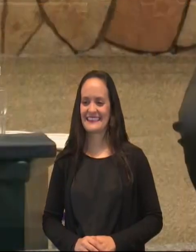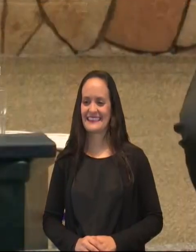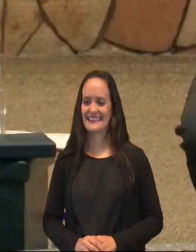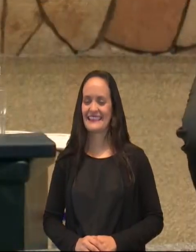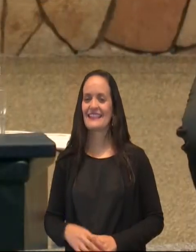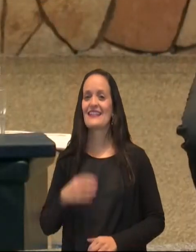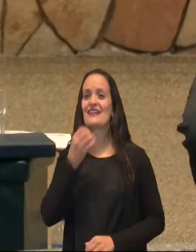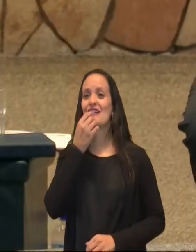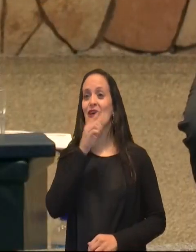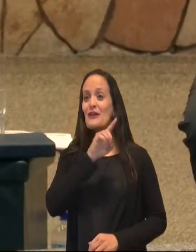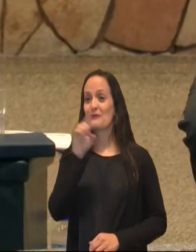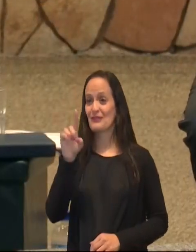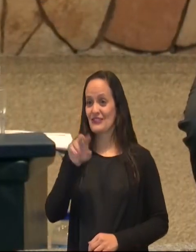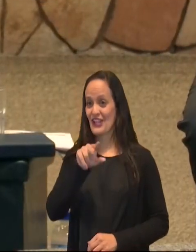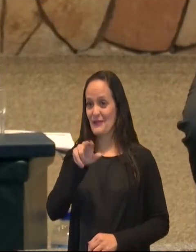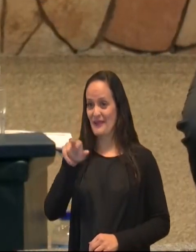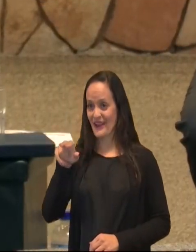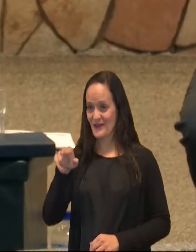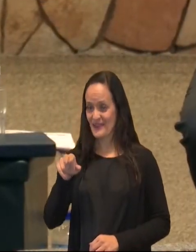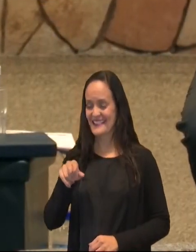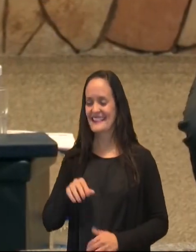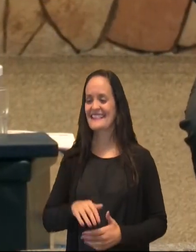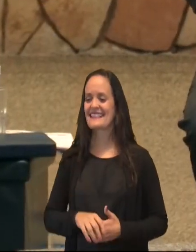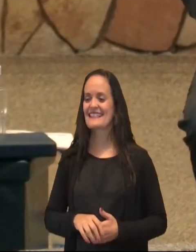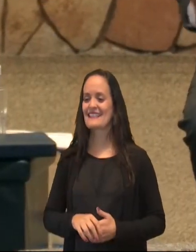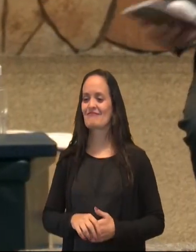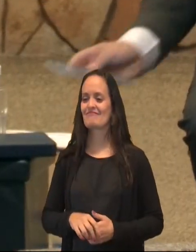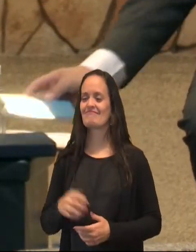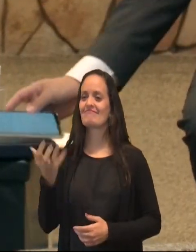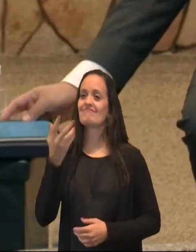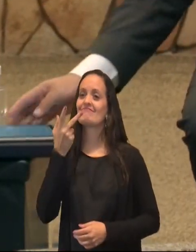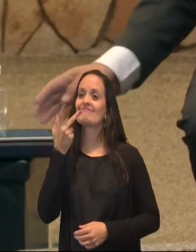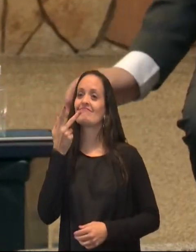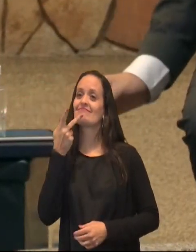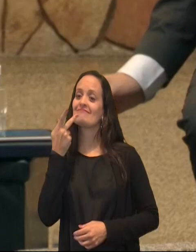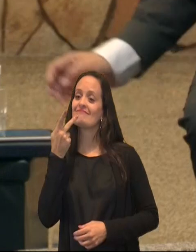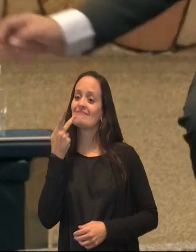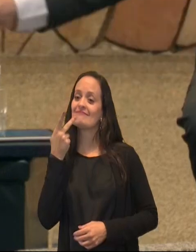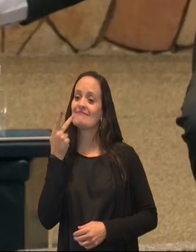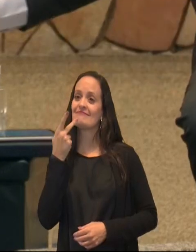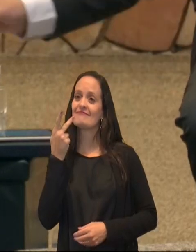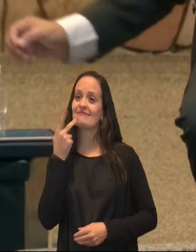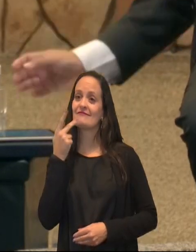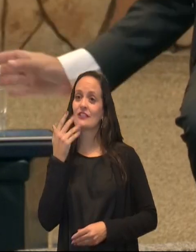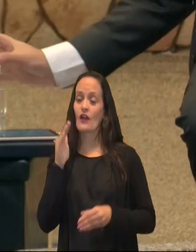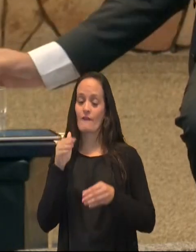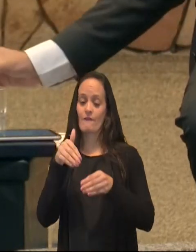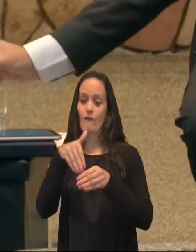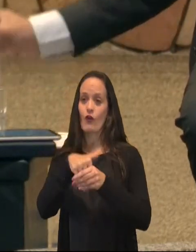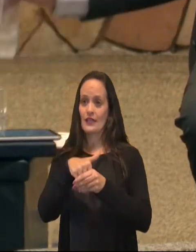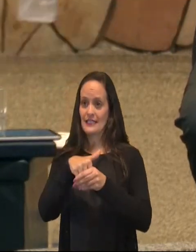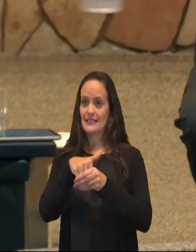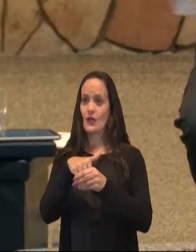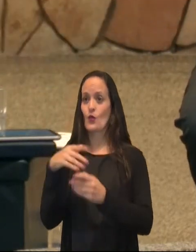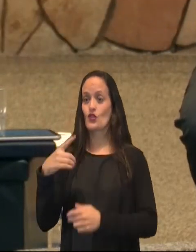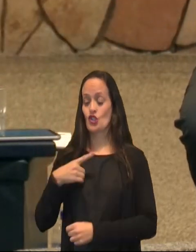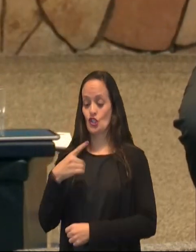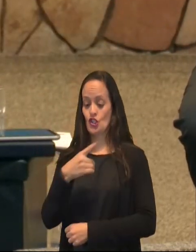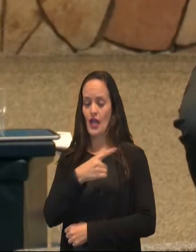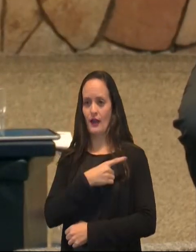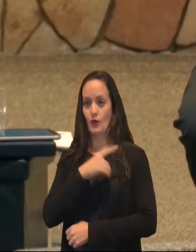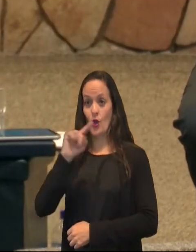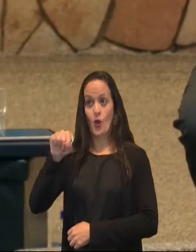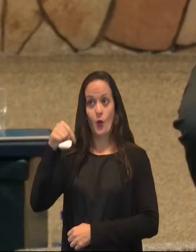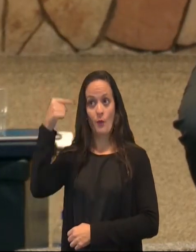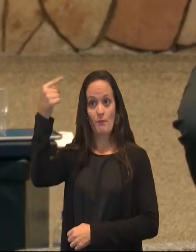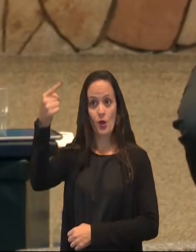Bom dia, irmãos. Gostaria de falar com os irmãos sobre a eleição diaconal. No próximo